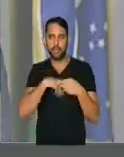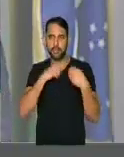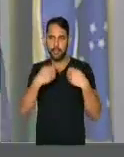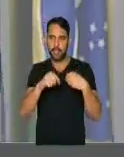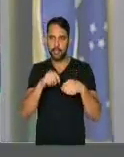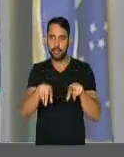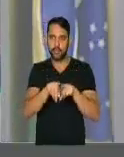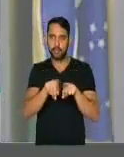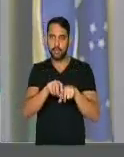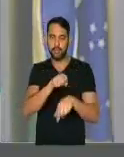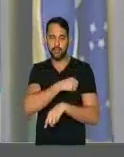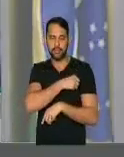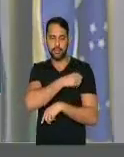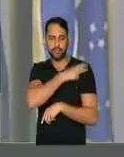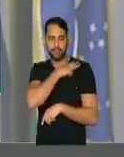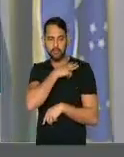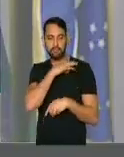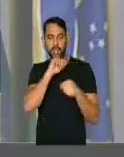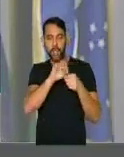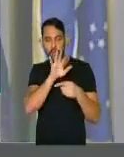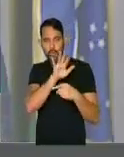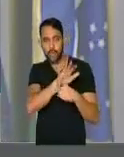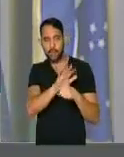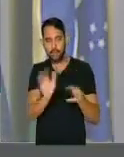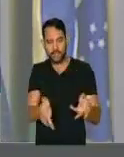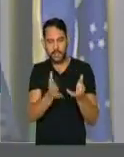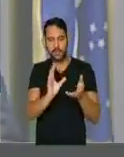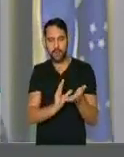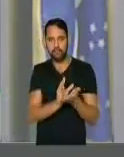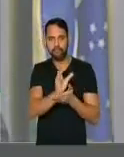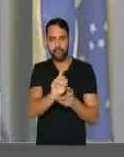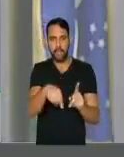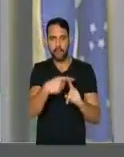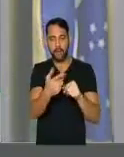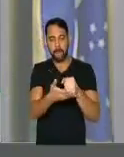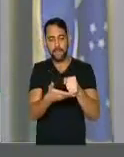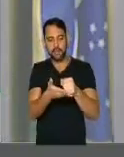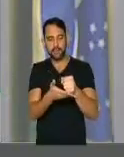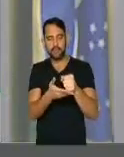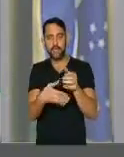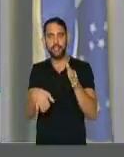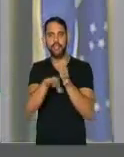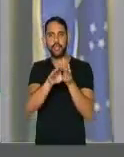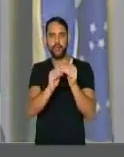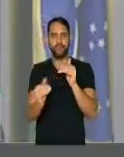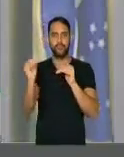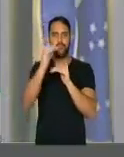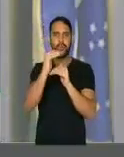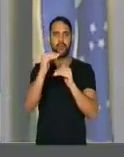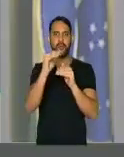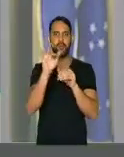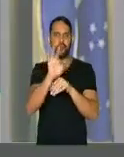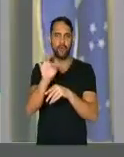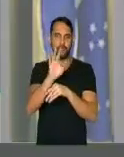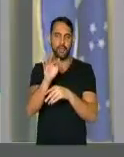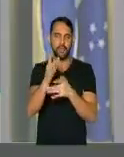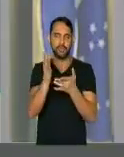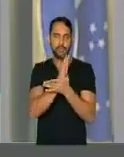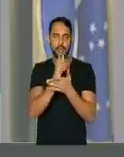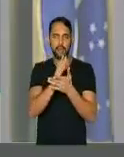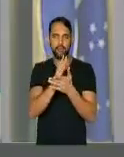precisamos, no ensino médio, porque nós precisamos ter esta base, este alicerce que